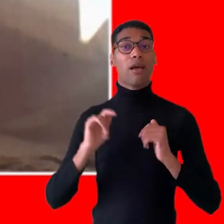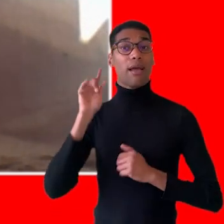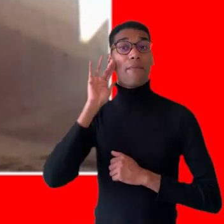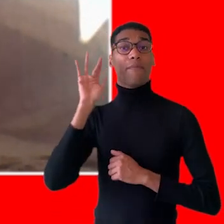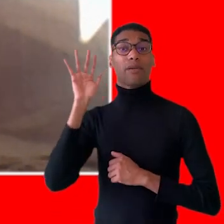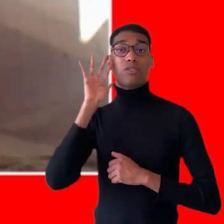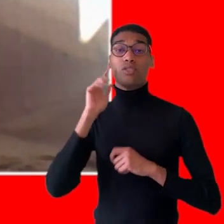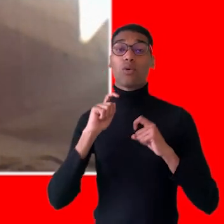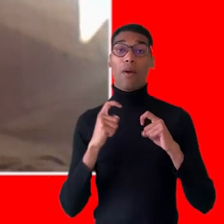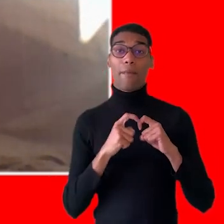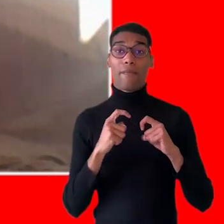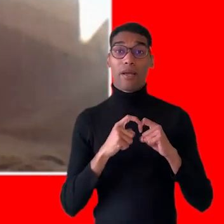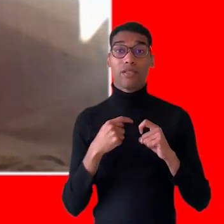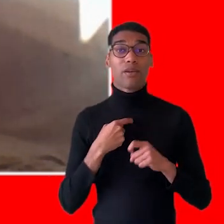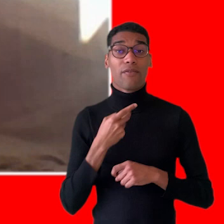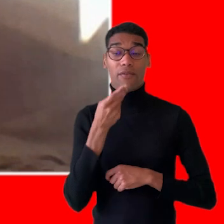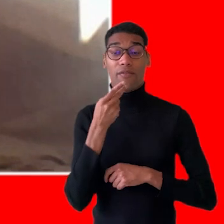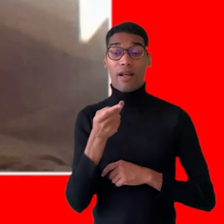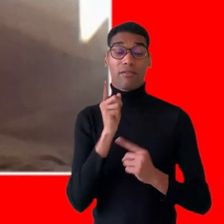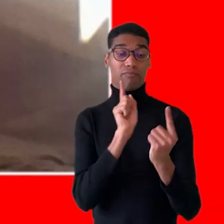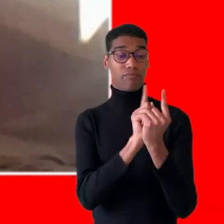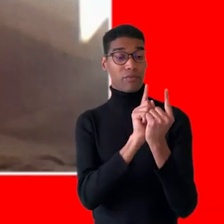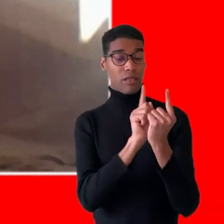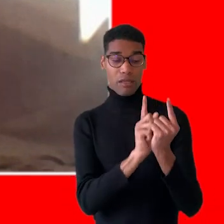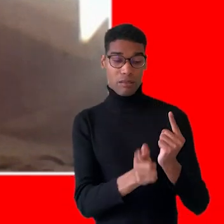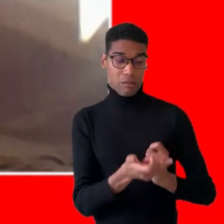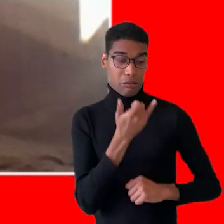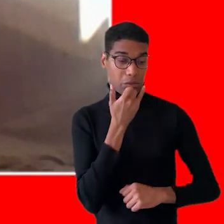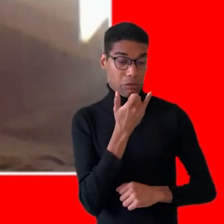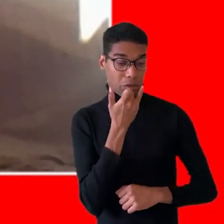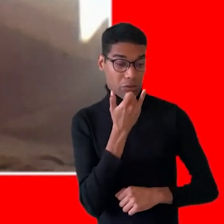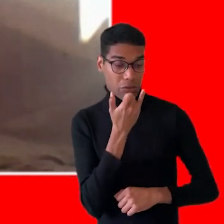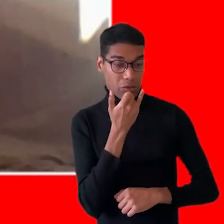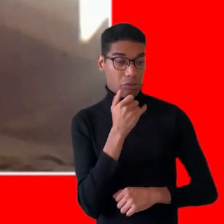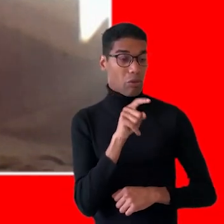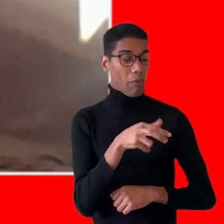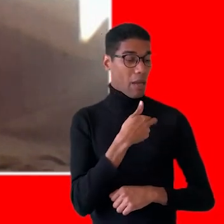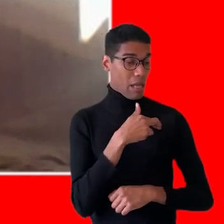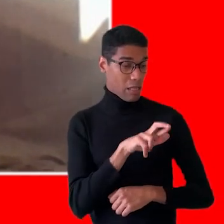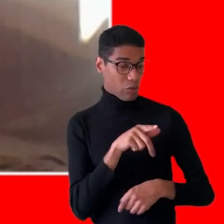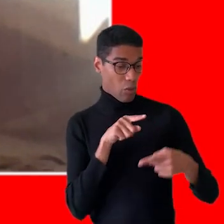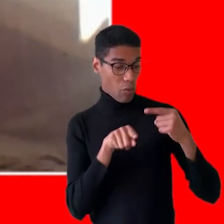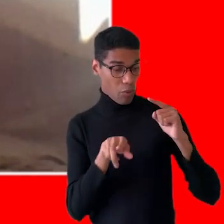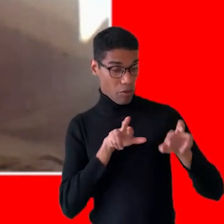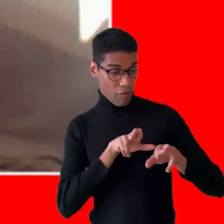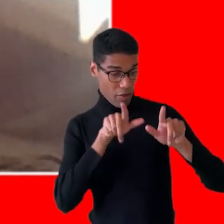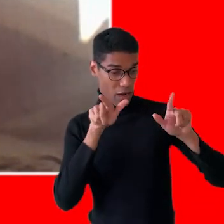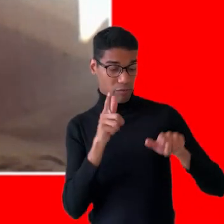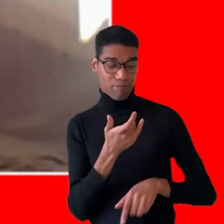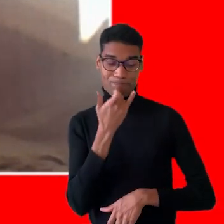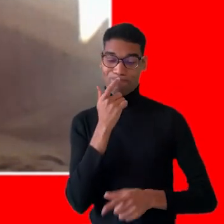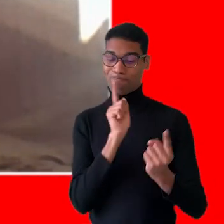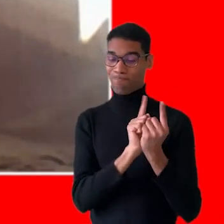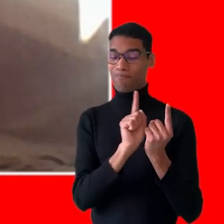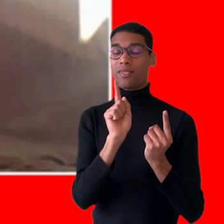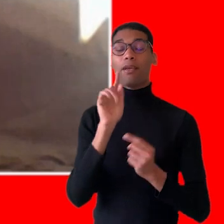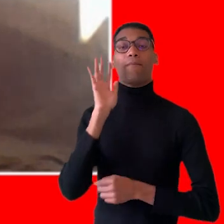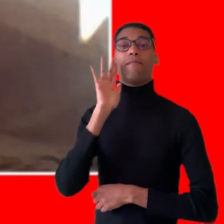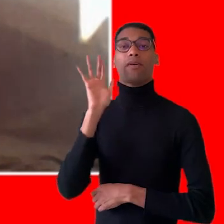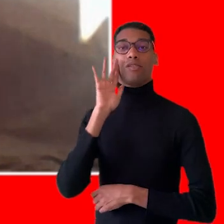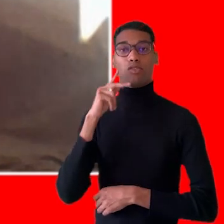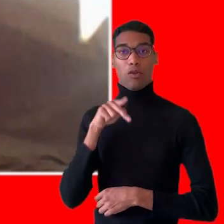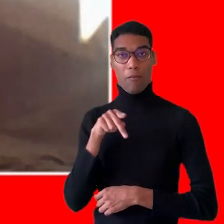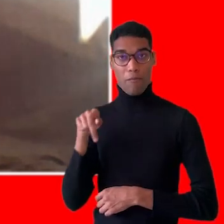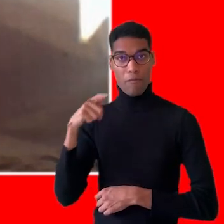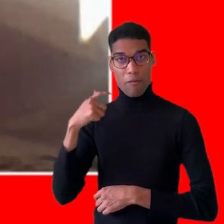uma pessoa médica resolve não atender uma pessoa que tem uma outra religião. Imagine se eu, professora, deixe